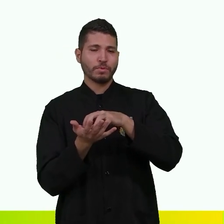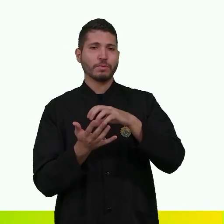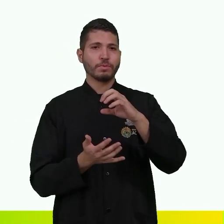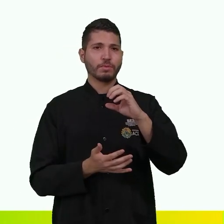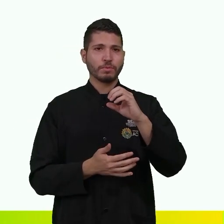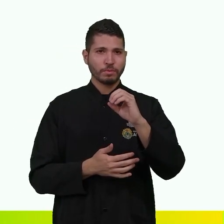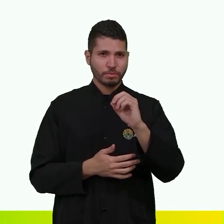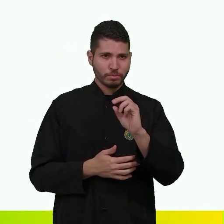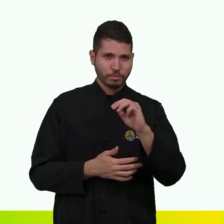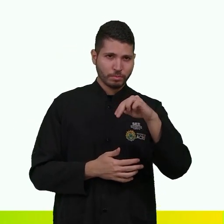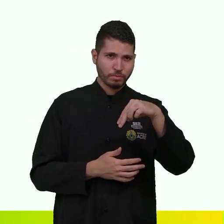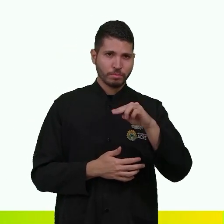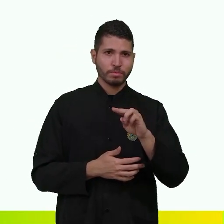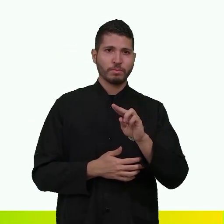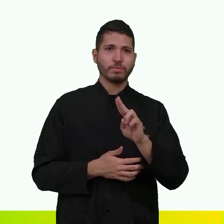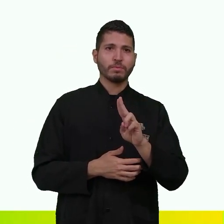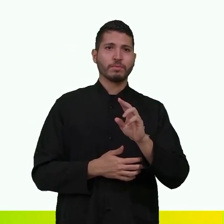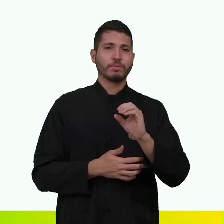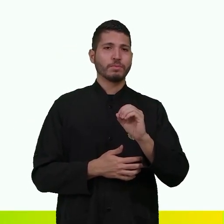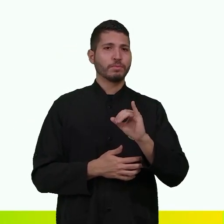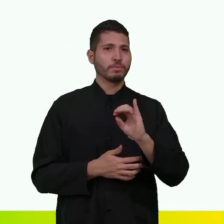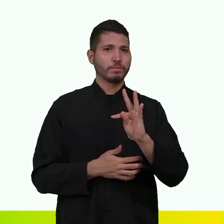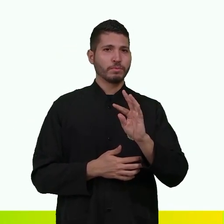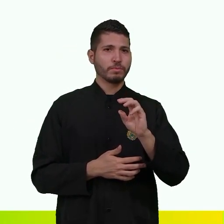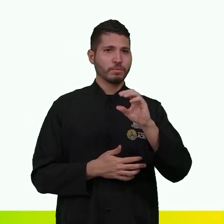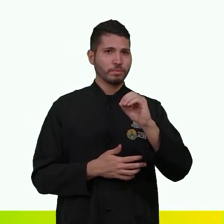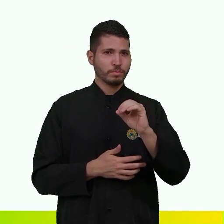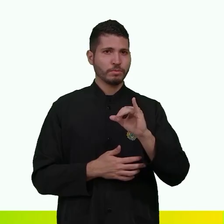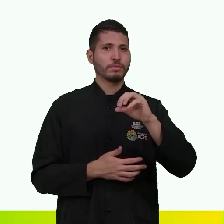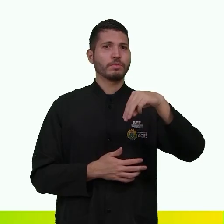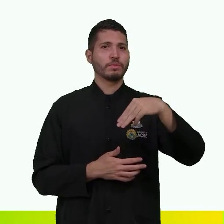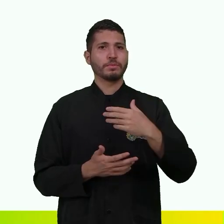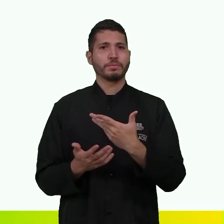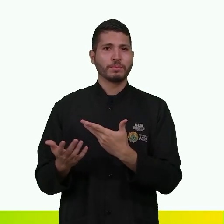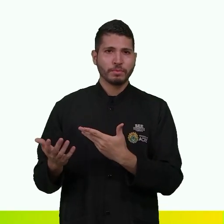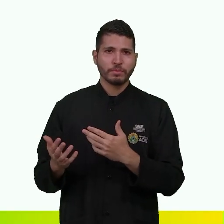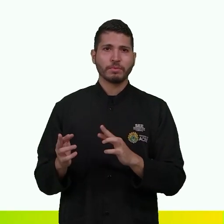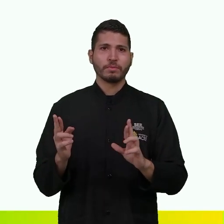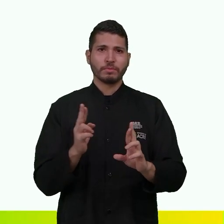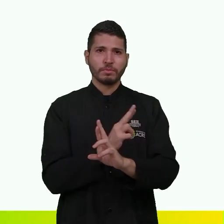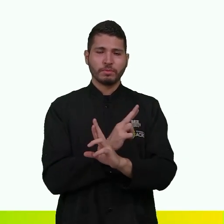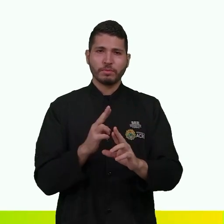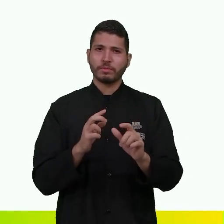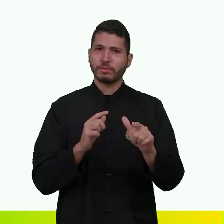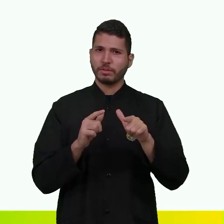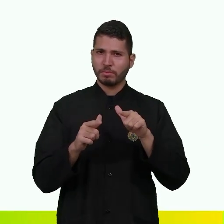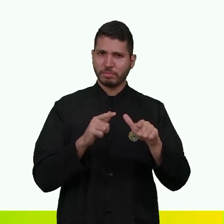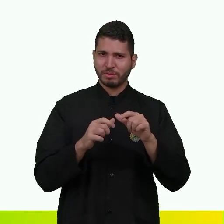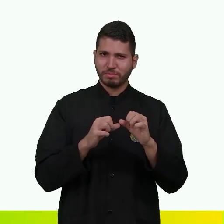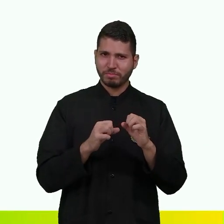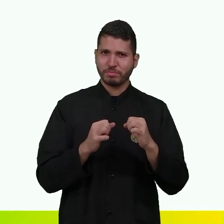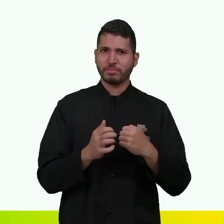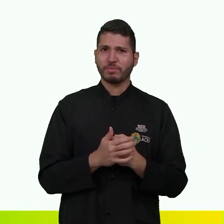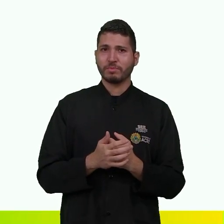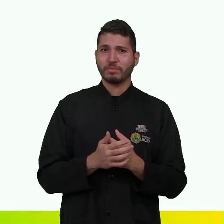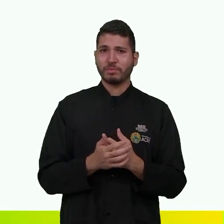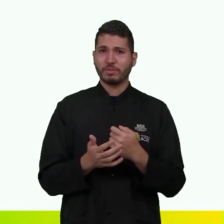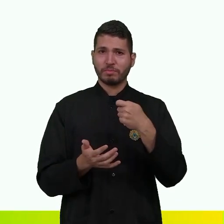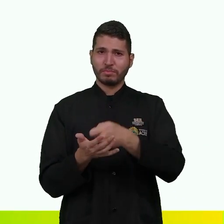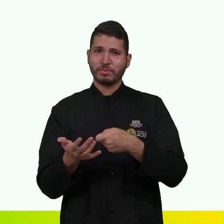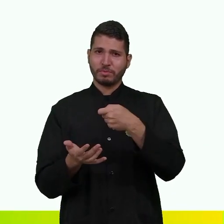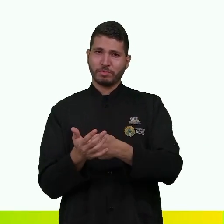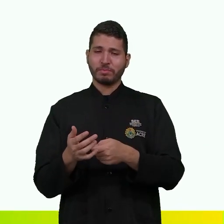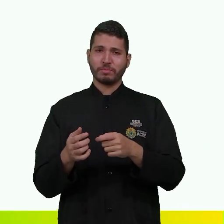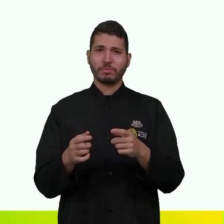apenas trabalho forçado, mas também o casamento forçado e outras formas de servidão